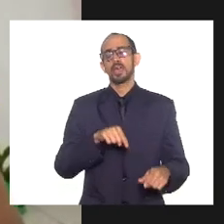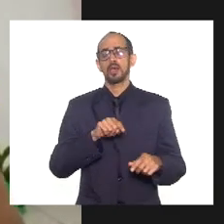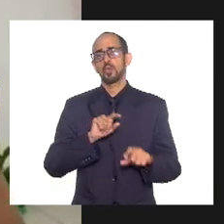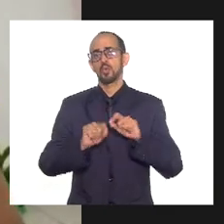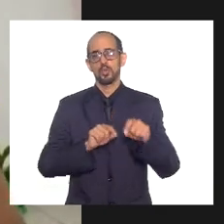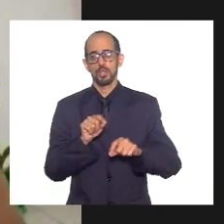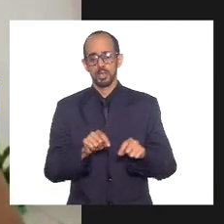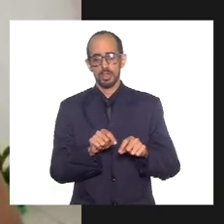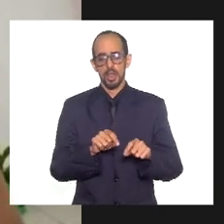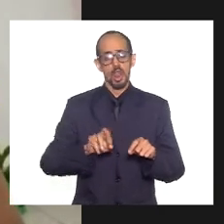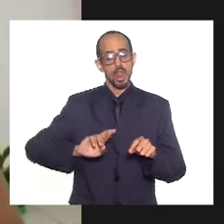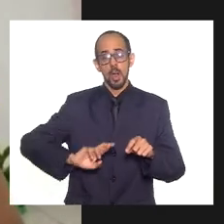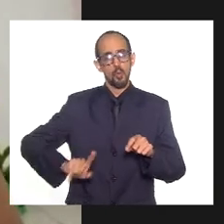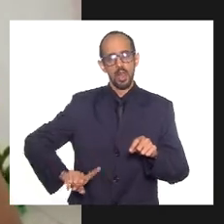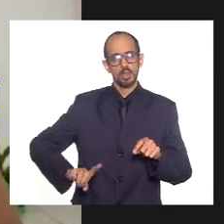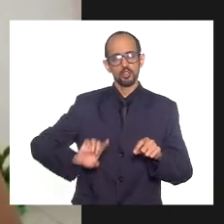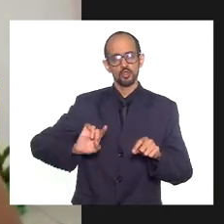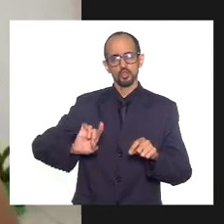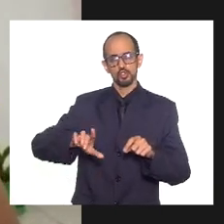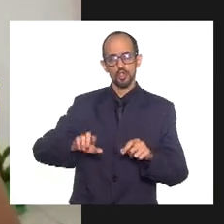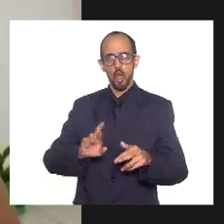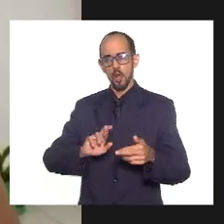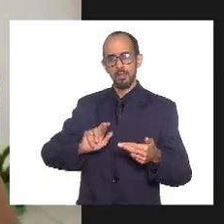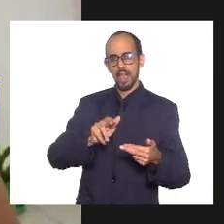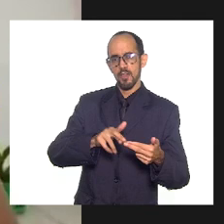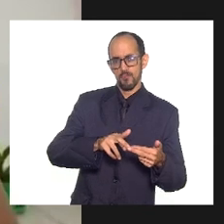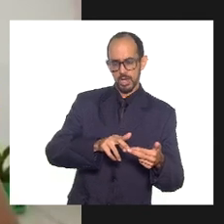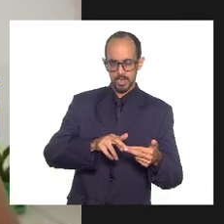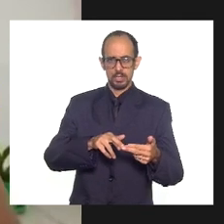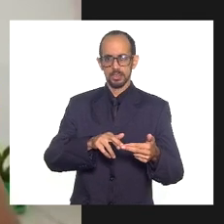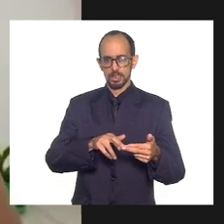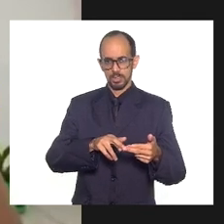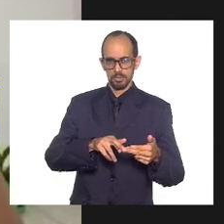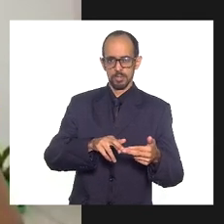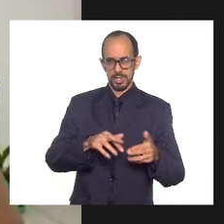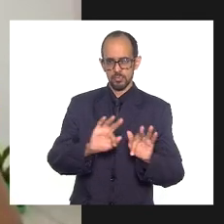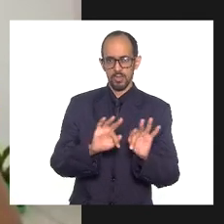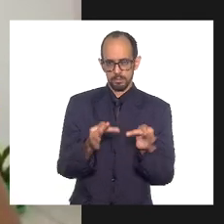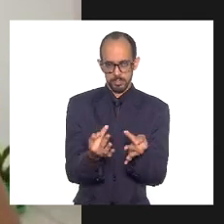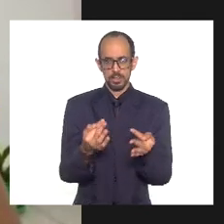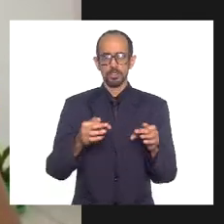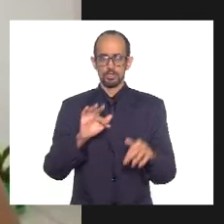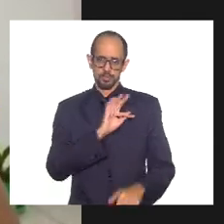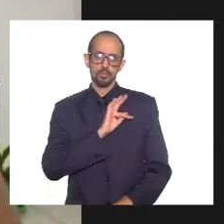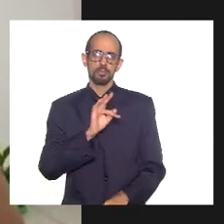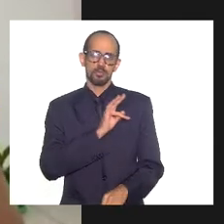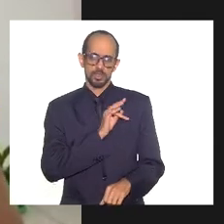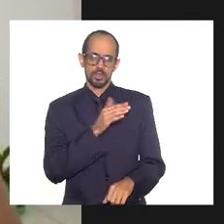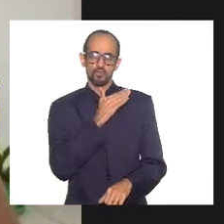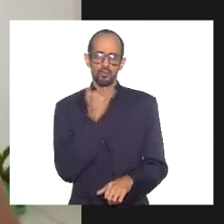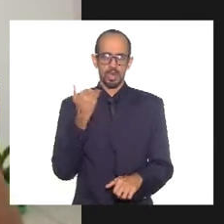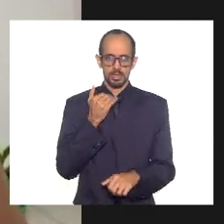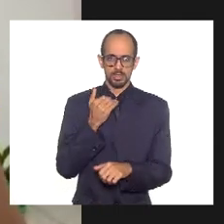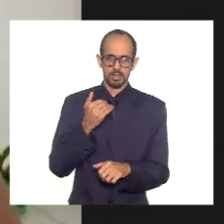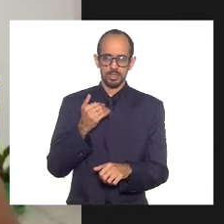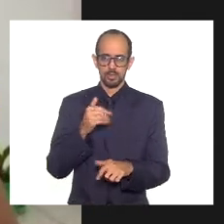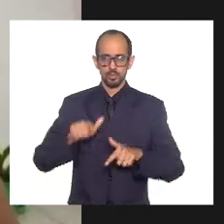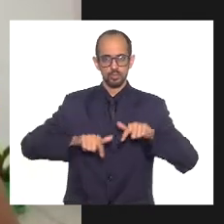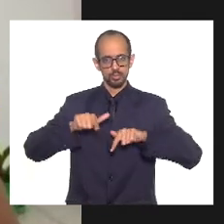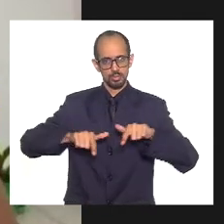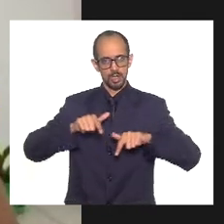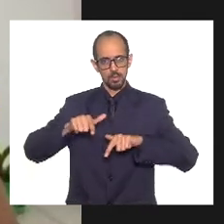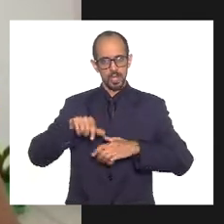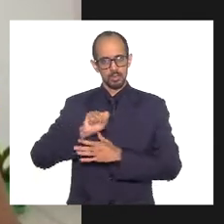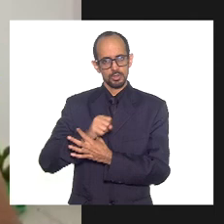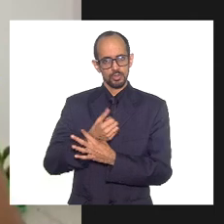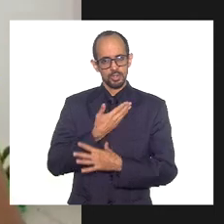não só referenciar e beneficiar o comodato para as famílias de policiais falecidos em ações de